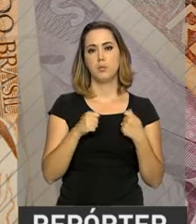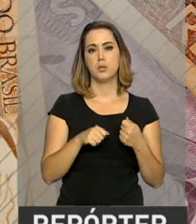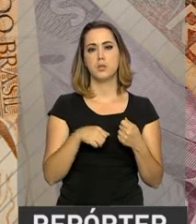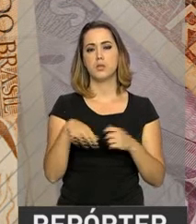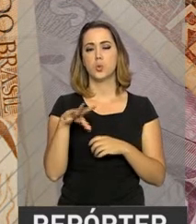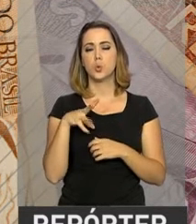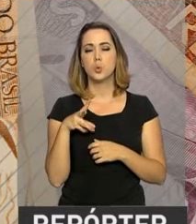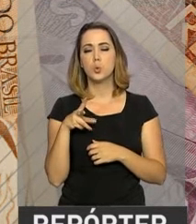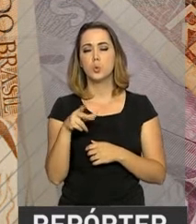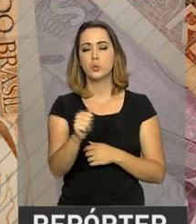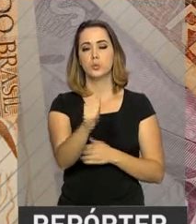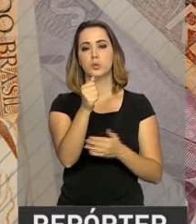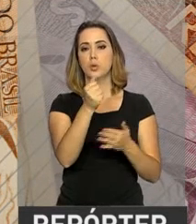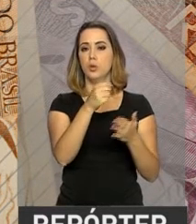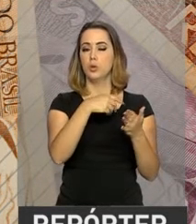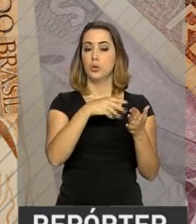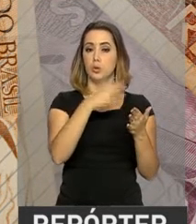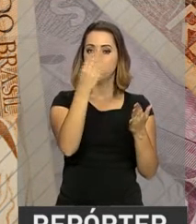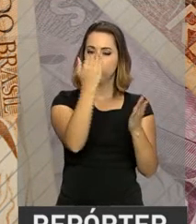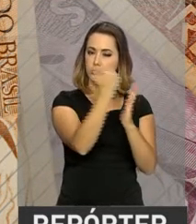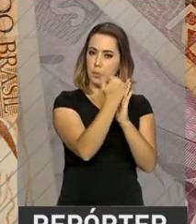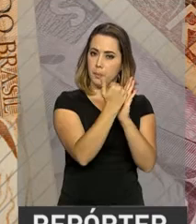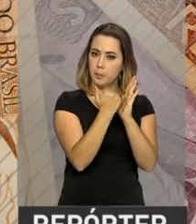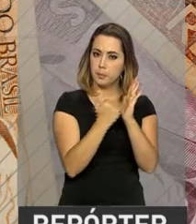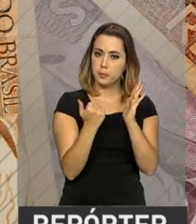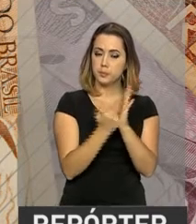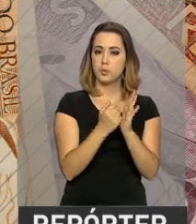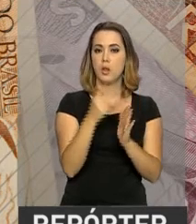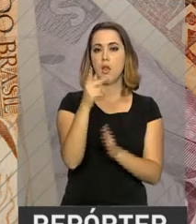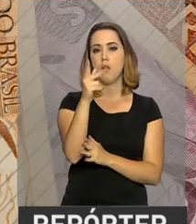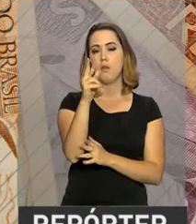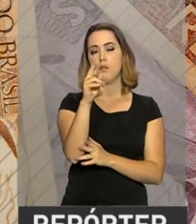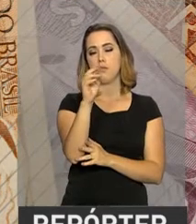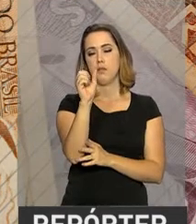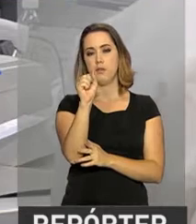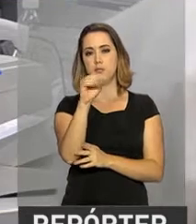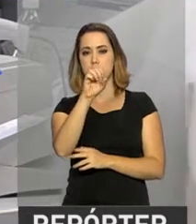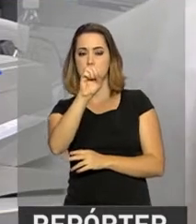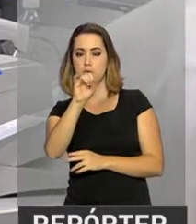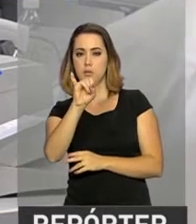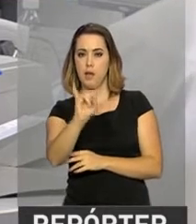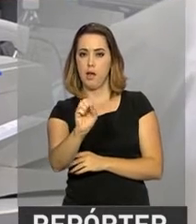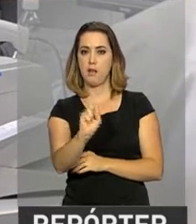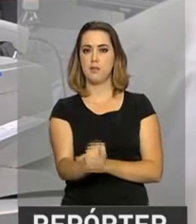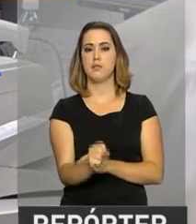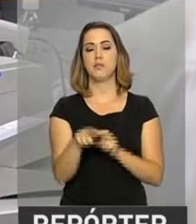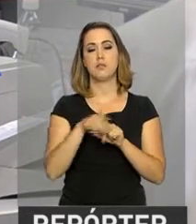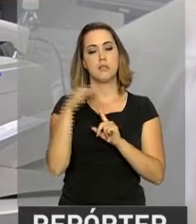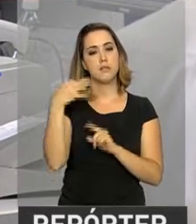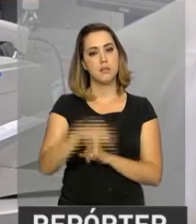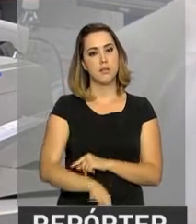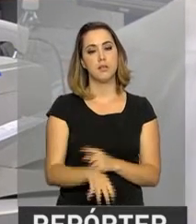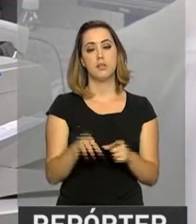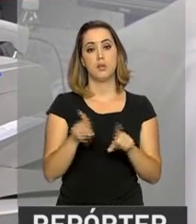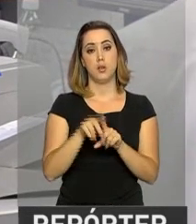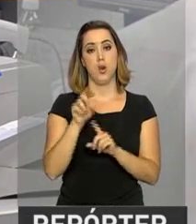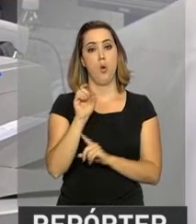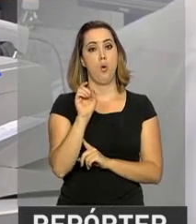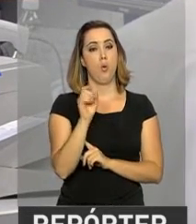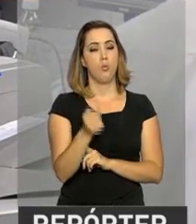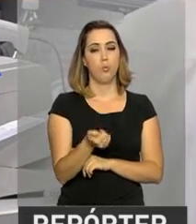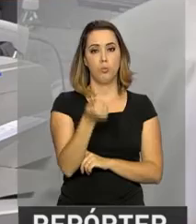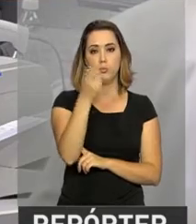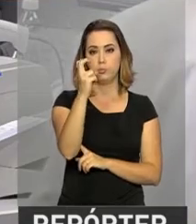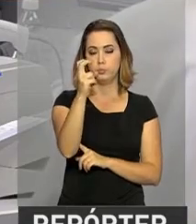informados pelo empregador na relação anual de informações sociais rais como quase 5% das pessoas que têm direito ao abono